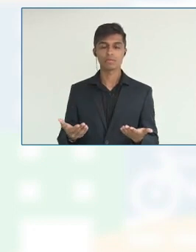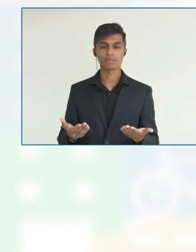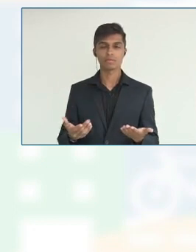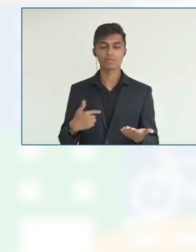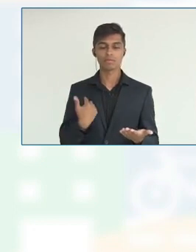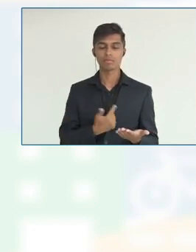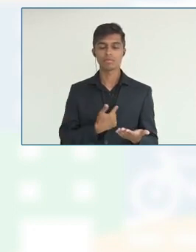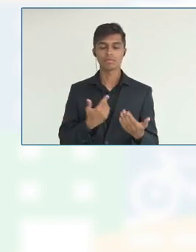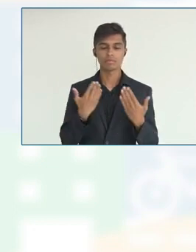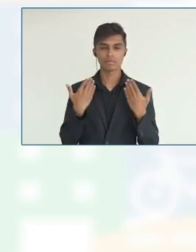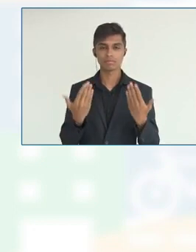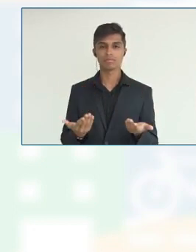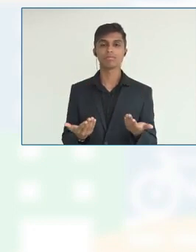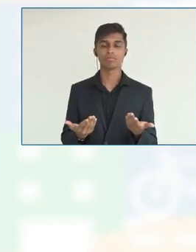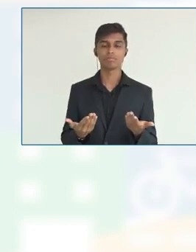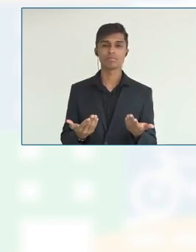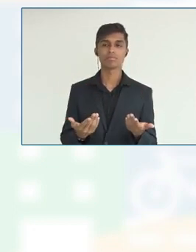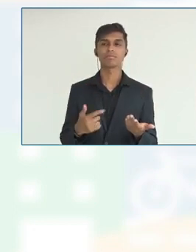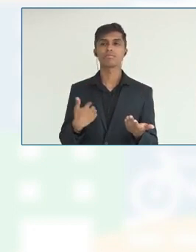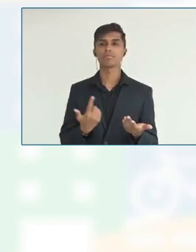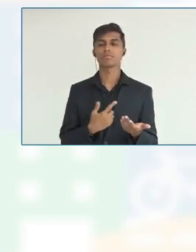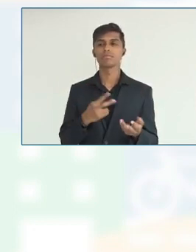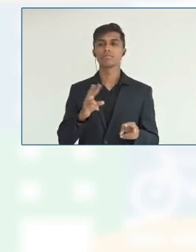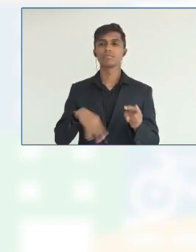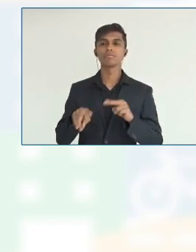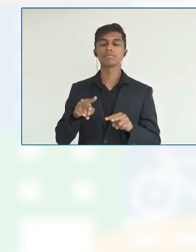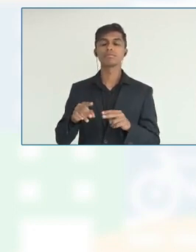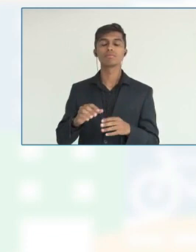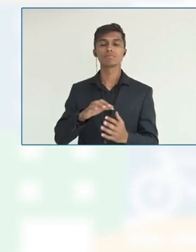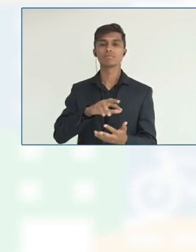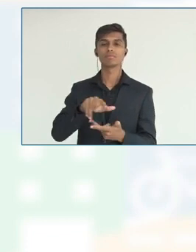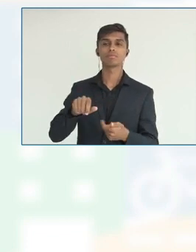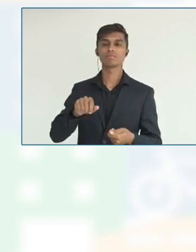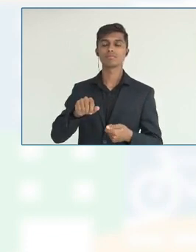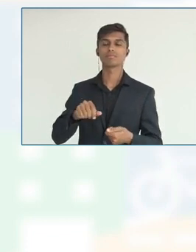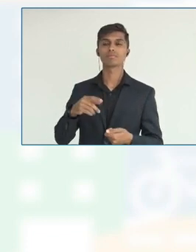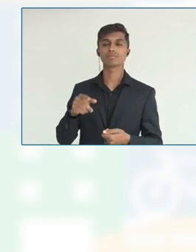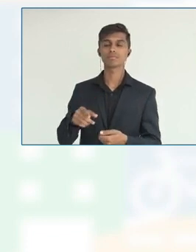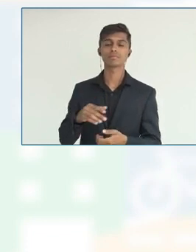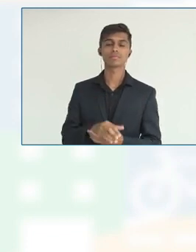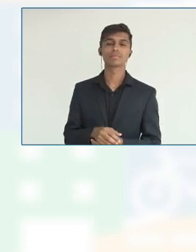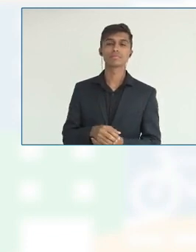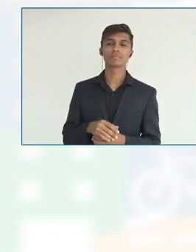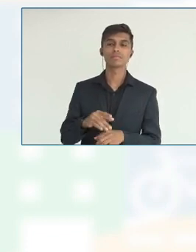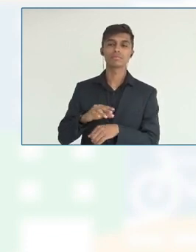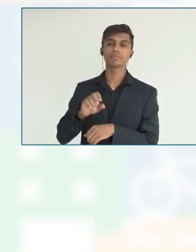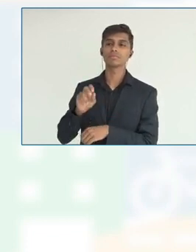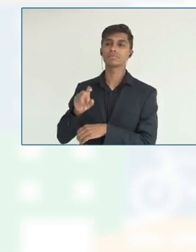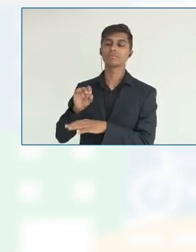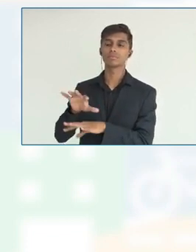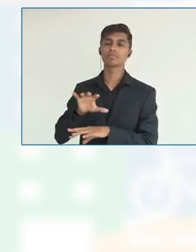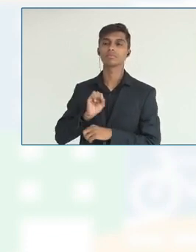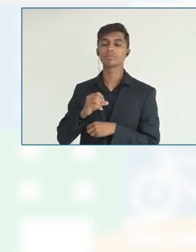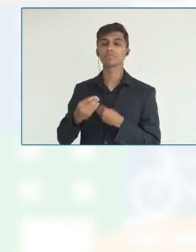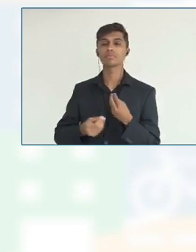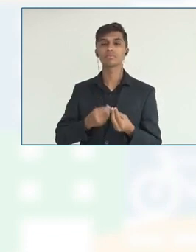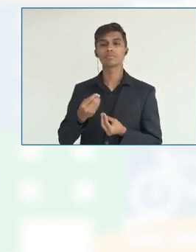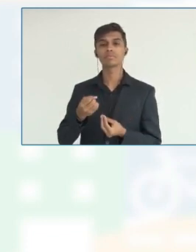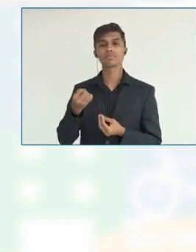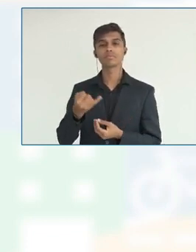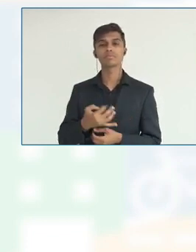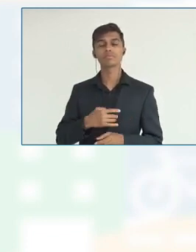longo aí desse universo, né, da notificação das intoxicações. Então, eu trago aqui o